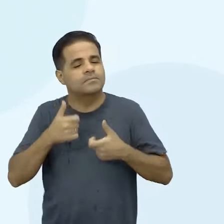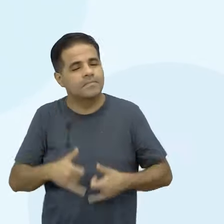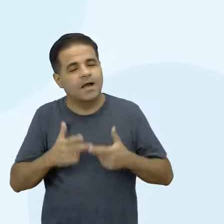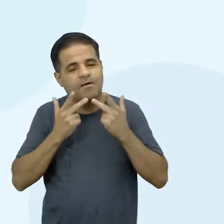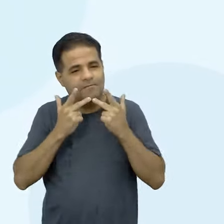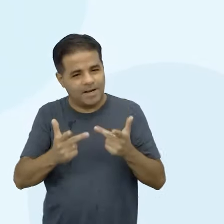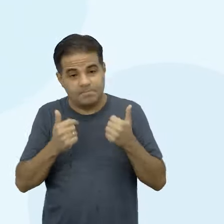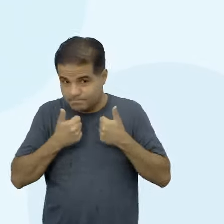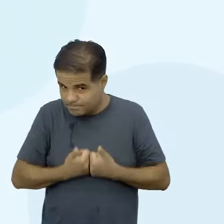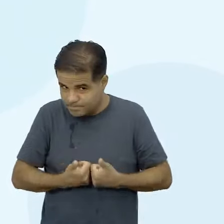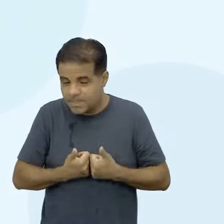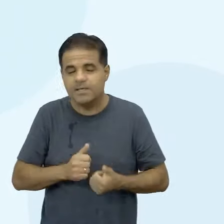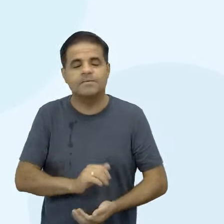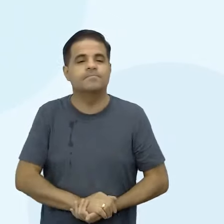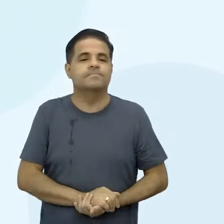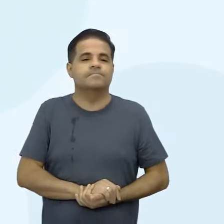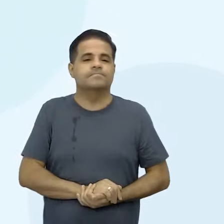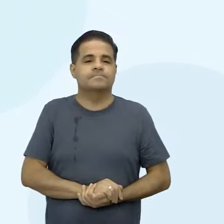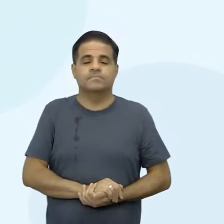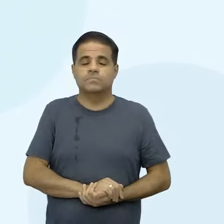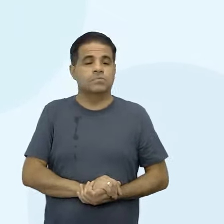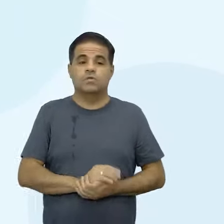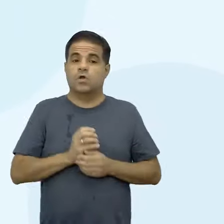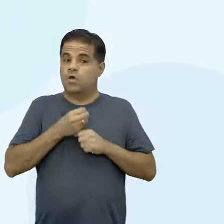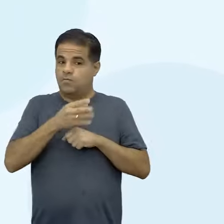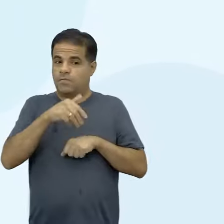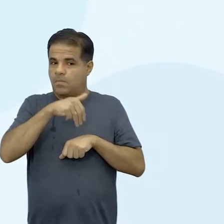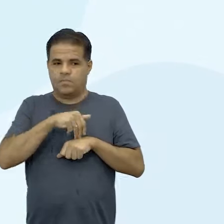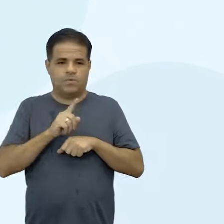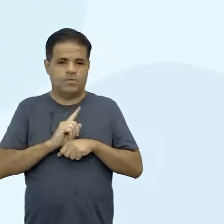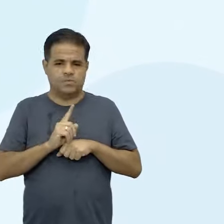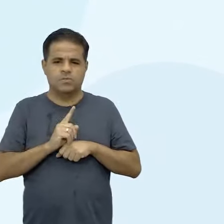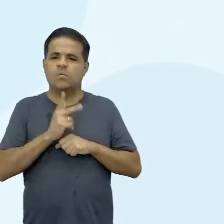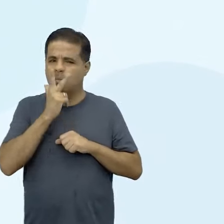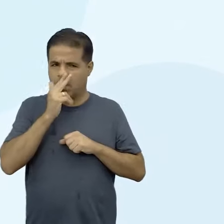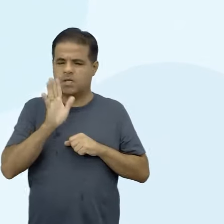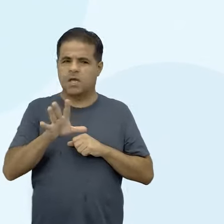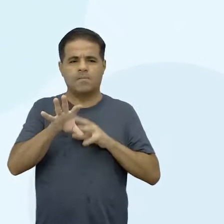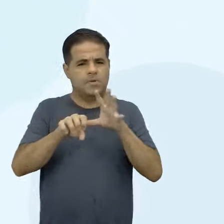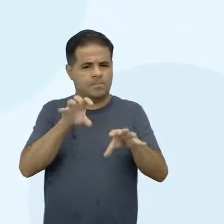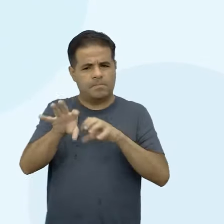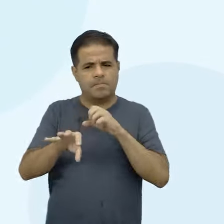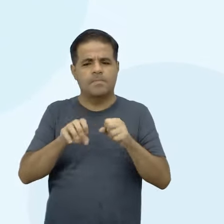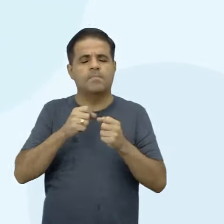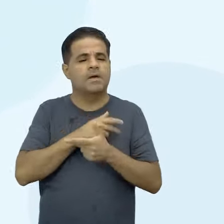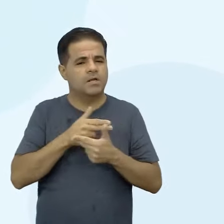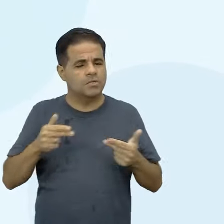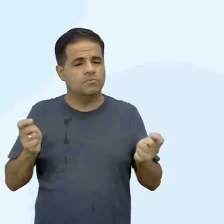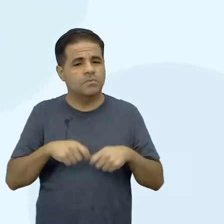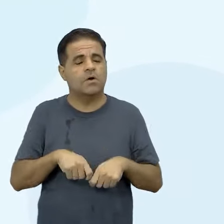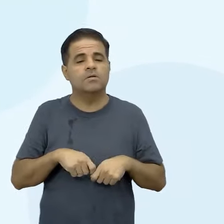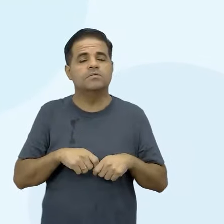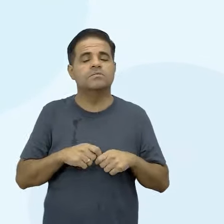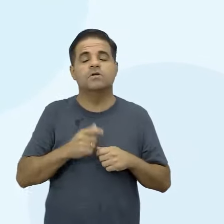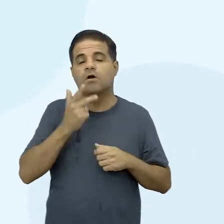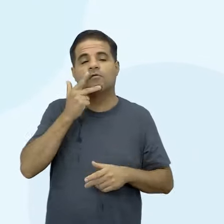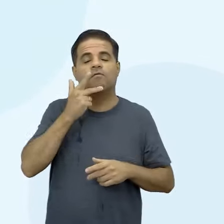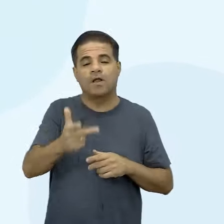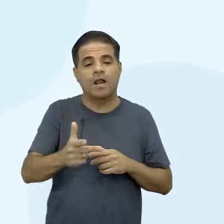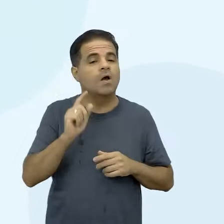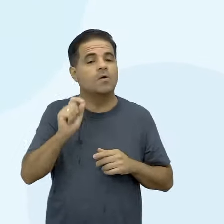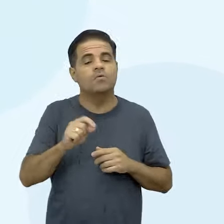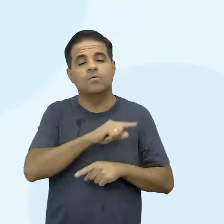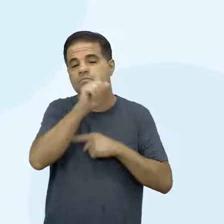bom? Então, vamos lá. Eu não vou dar uns minutinhos para vocês, mas acho que vocês já podem ir pegando, né? E aí, eu vou falar agora